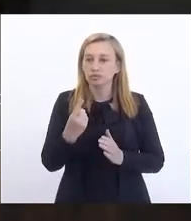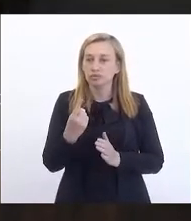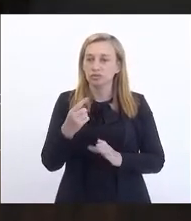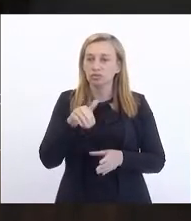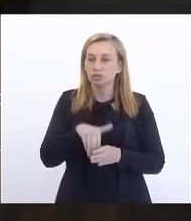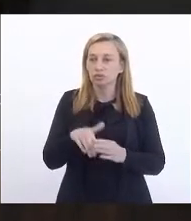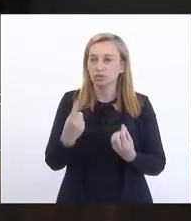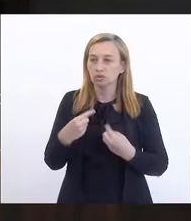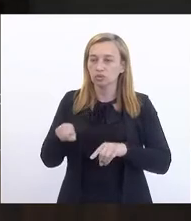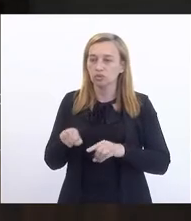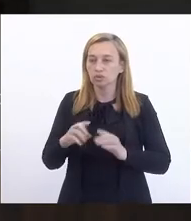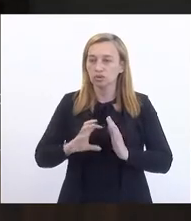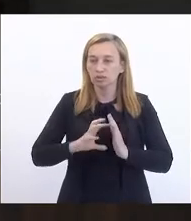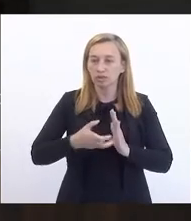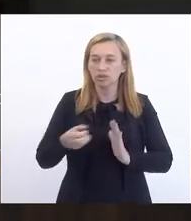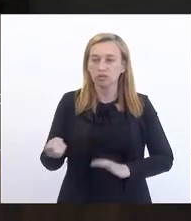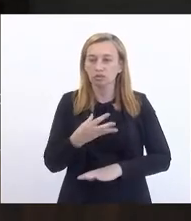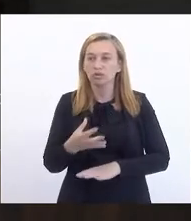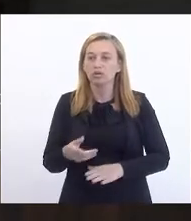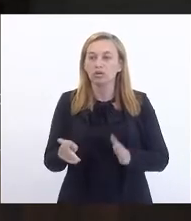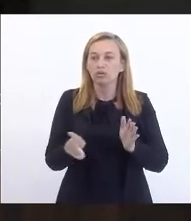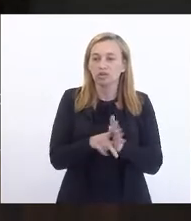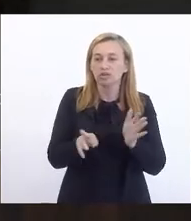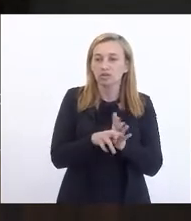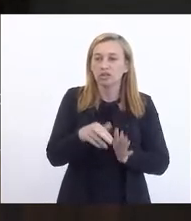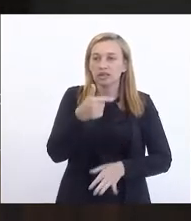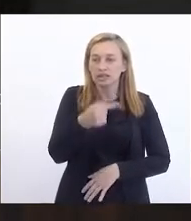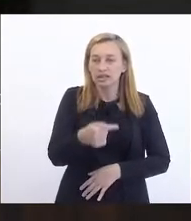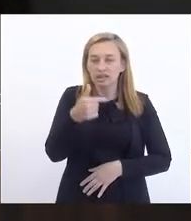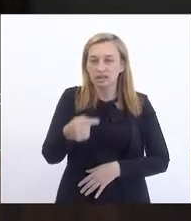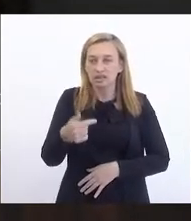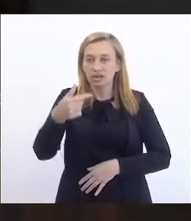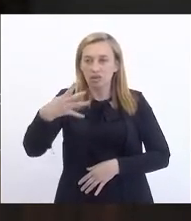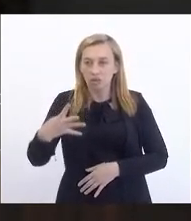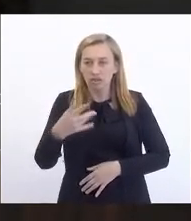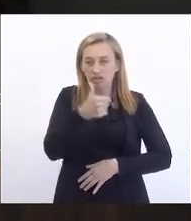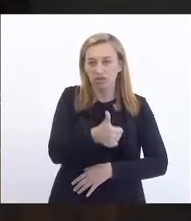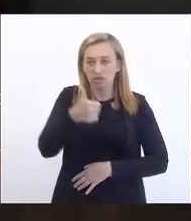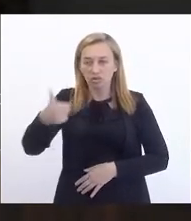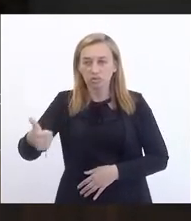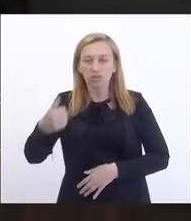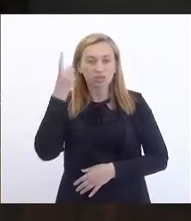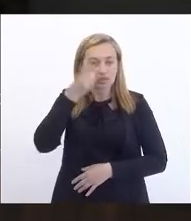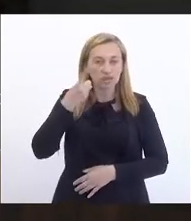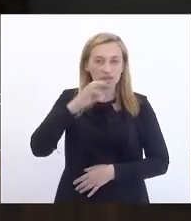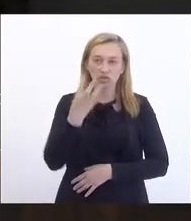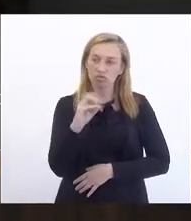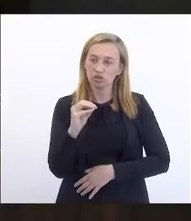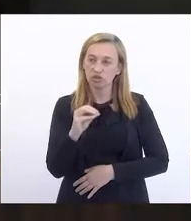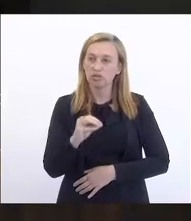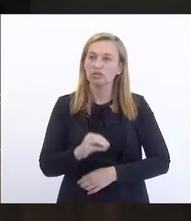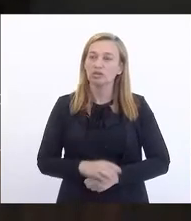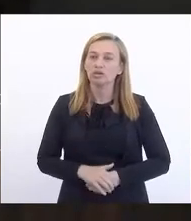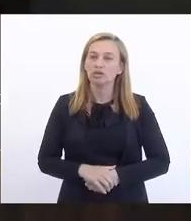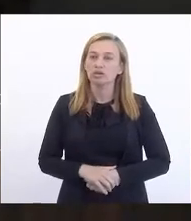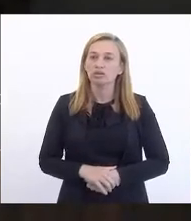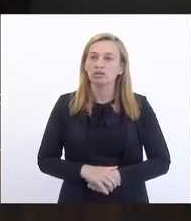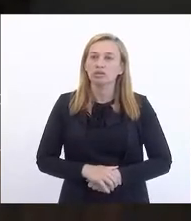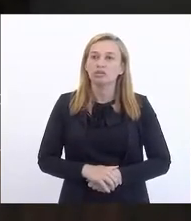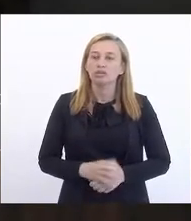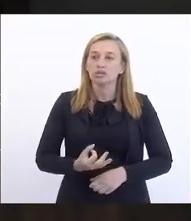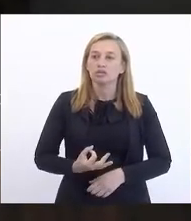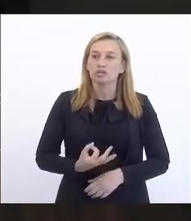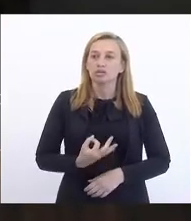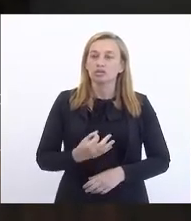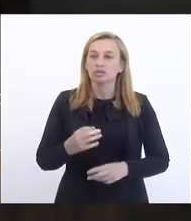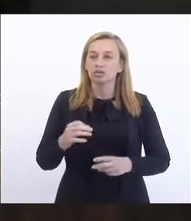abstenção do novo. Projeto de resolução 774, de 21, de autoria do deputado Chico Machado, que condecora com o